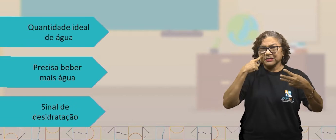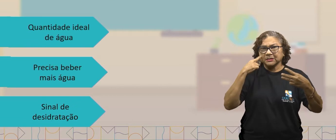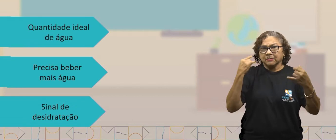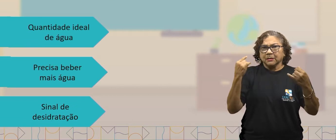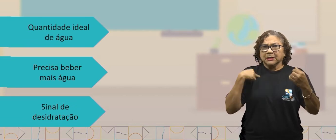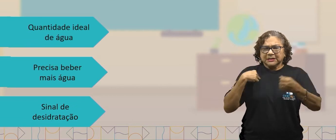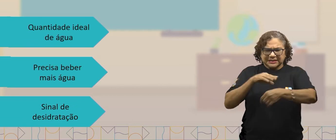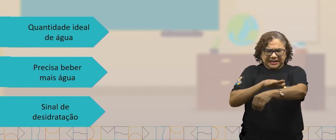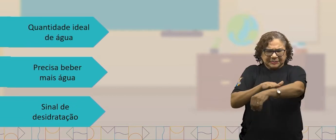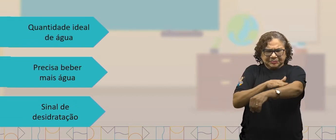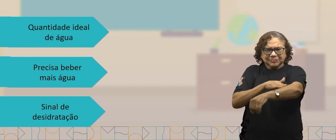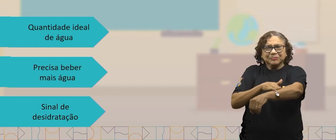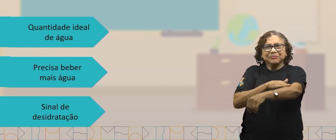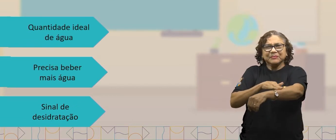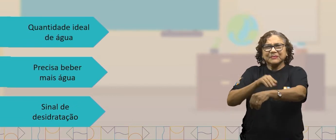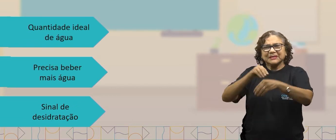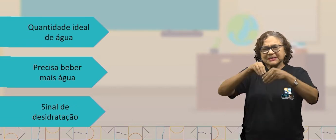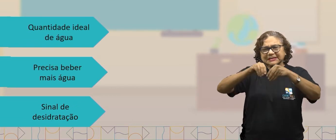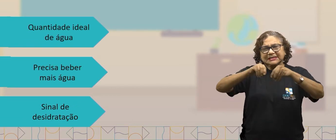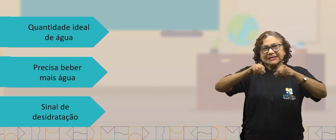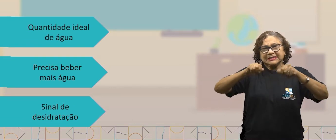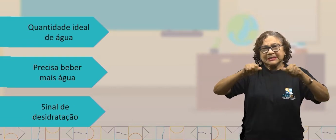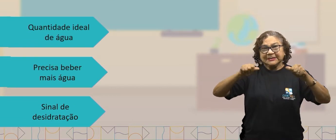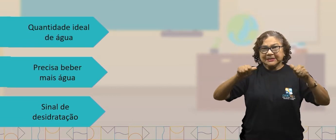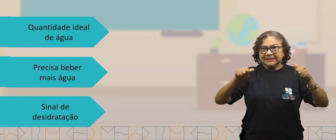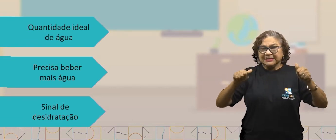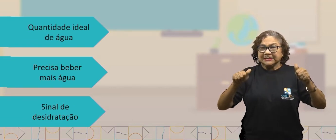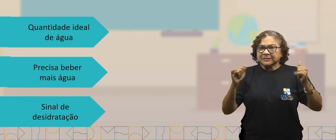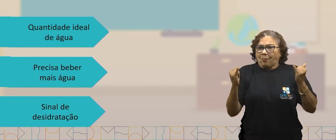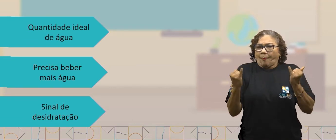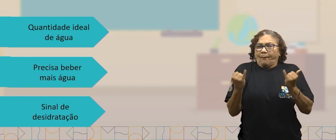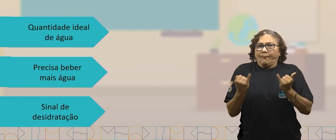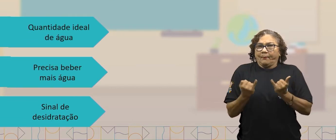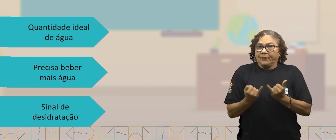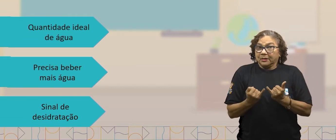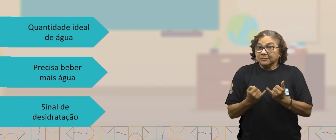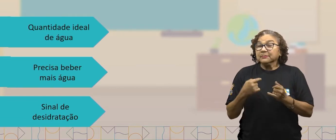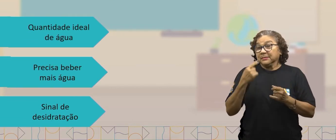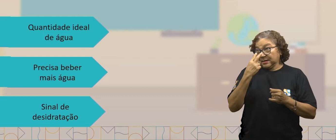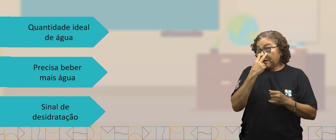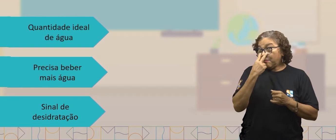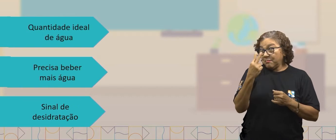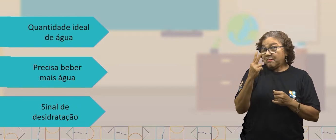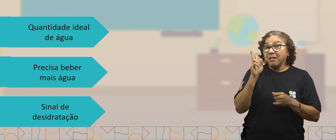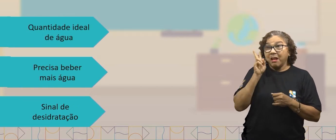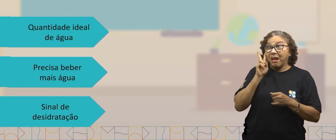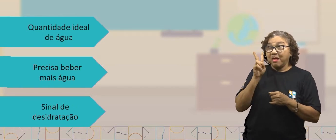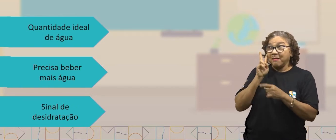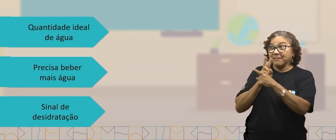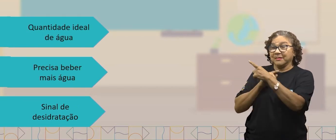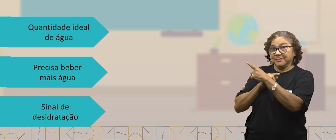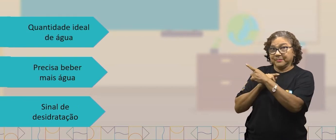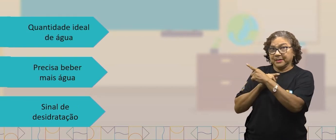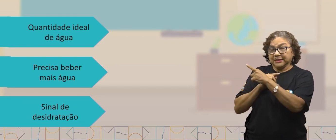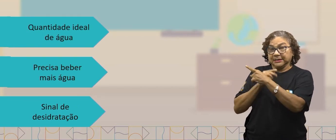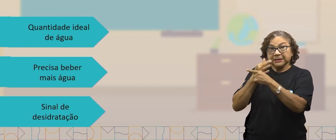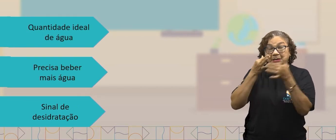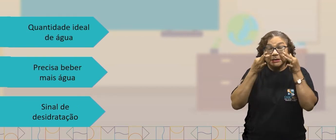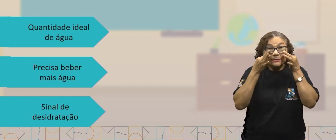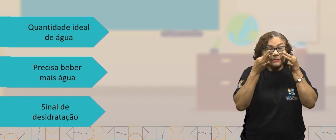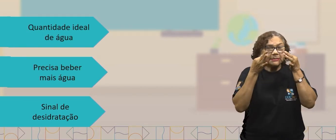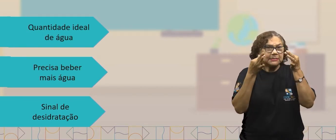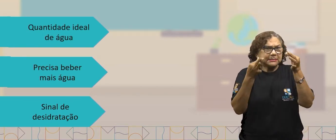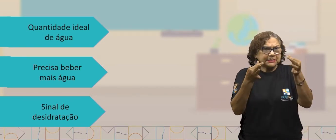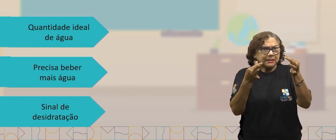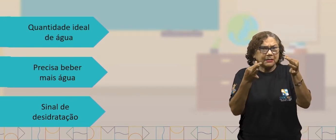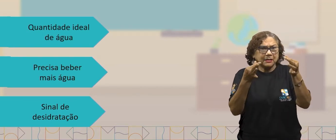desidratação. Lembrando que quanto mais clara a urina, melhor. Entretanto, é preciso ficar atento